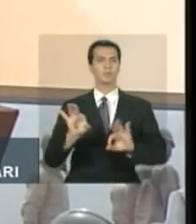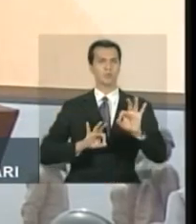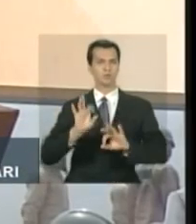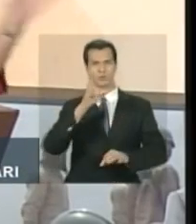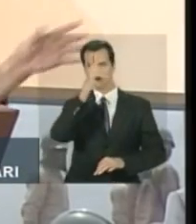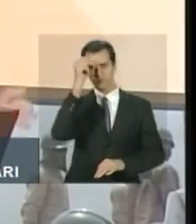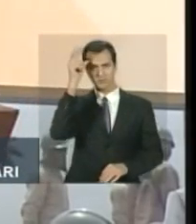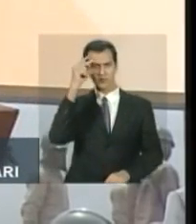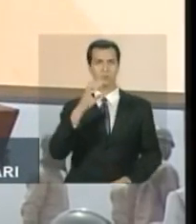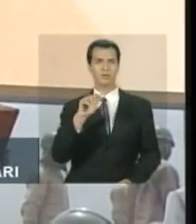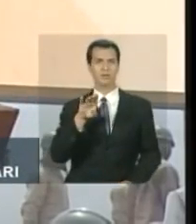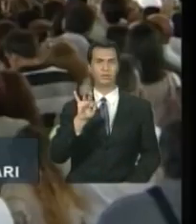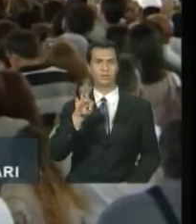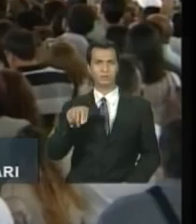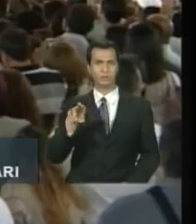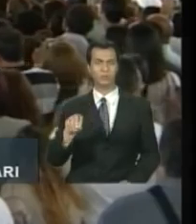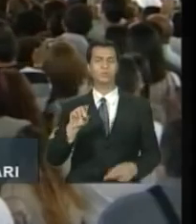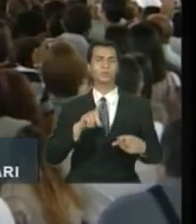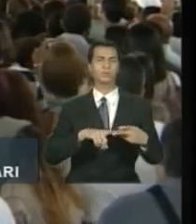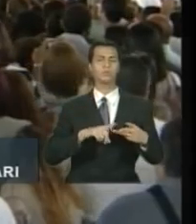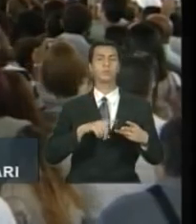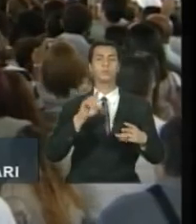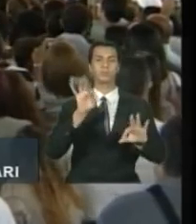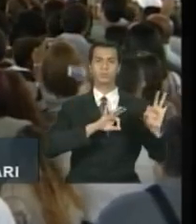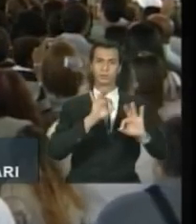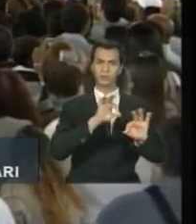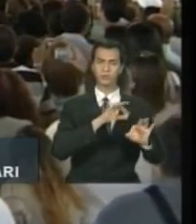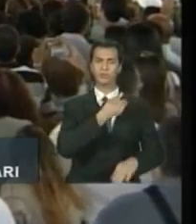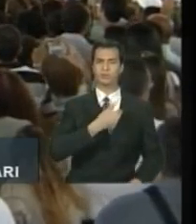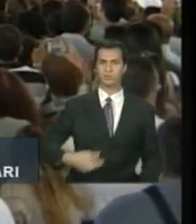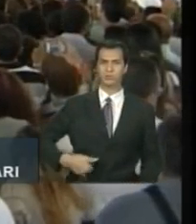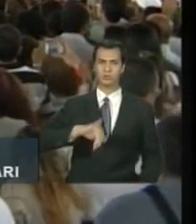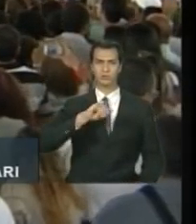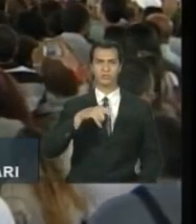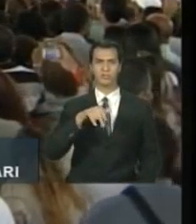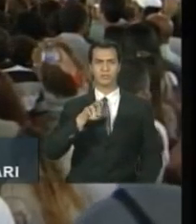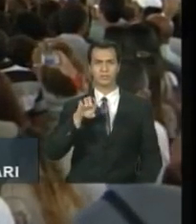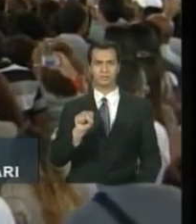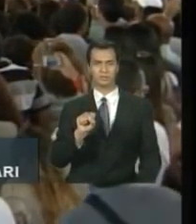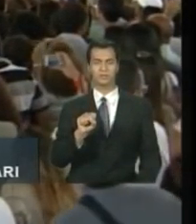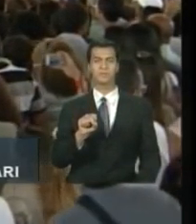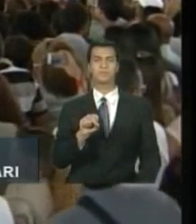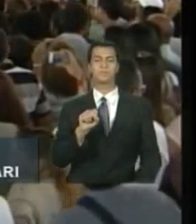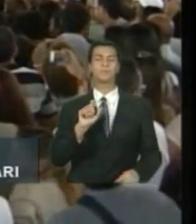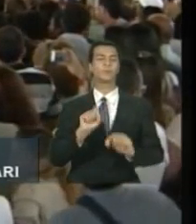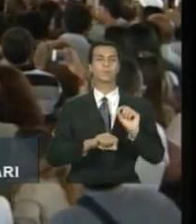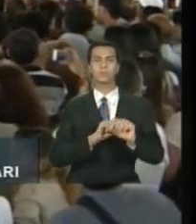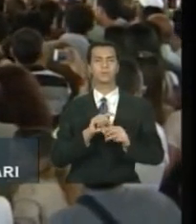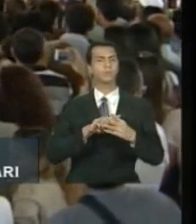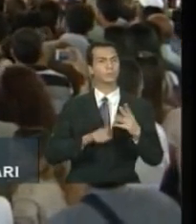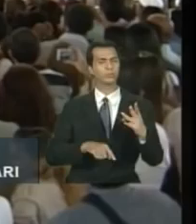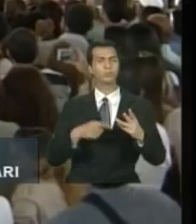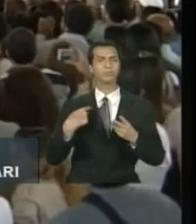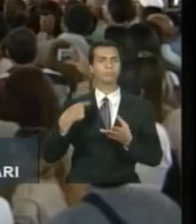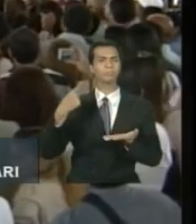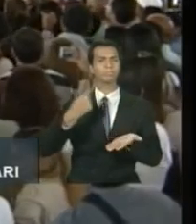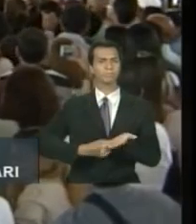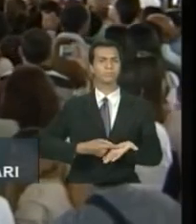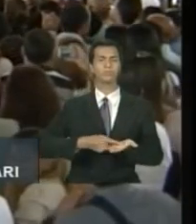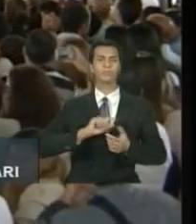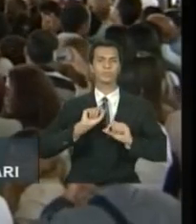Caetano, projeto do governador Jacques Wagner, é o fato de que